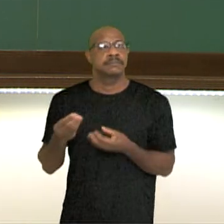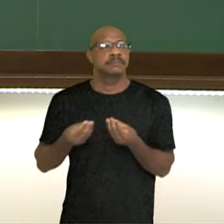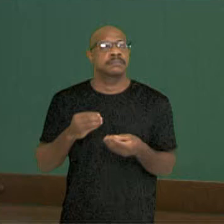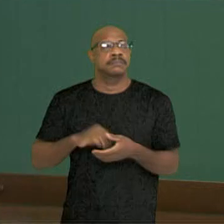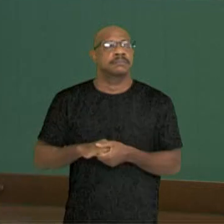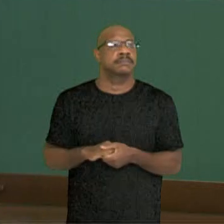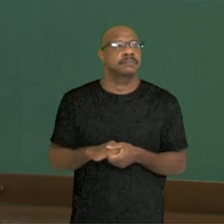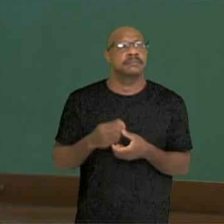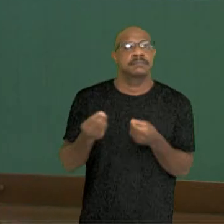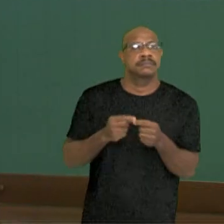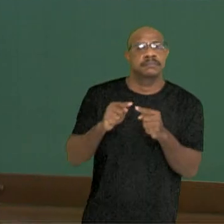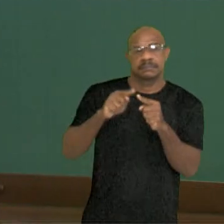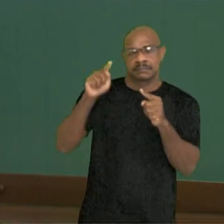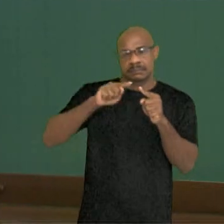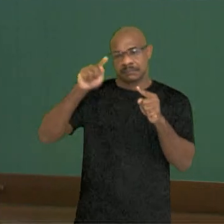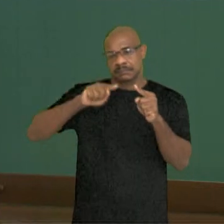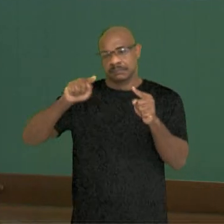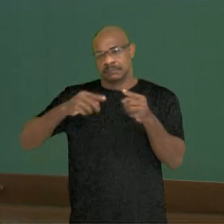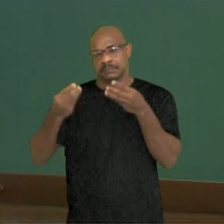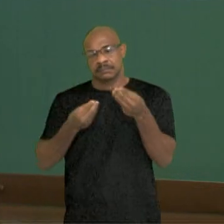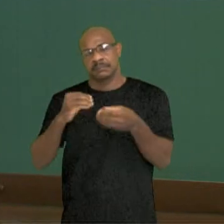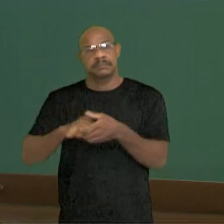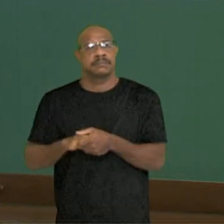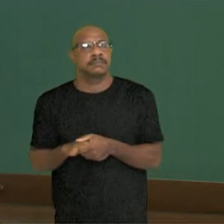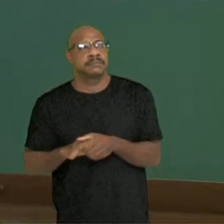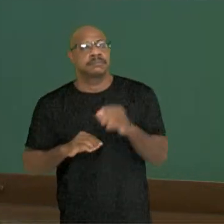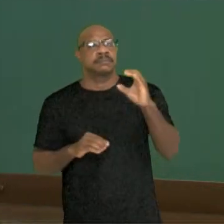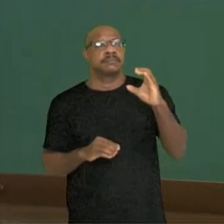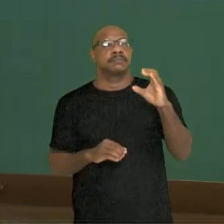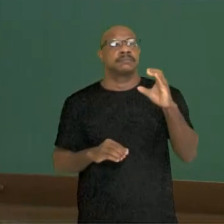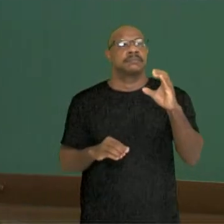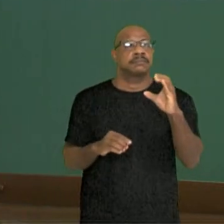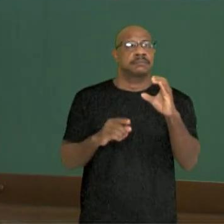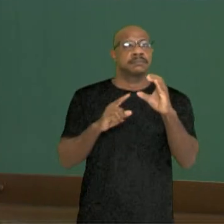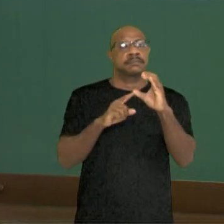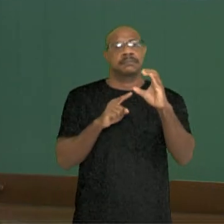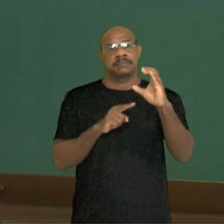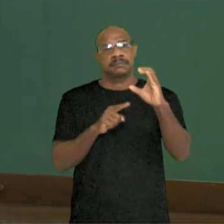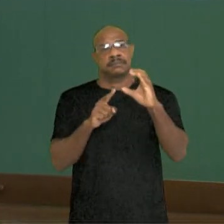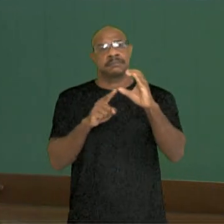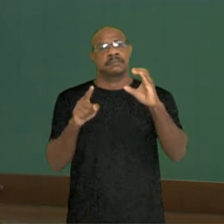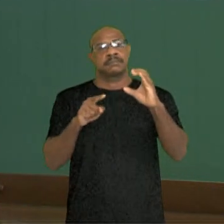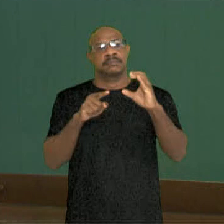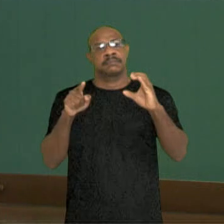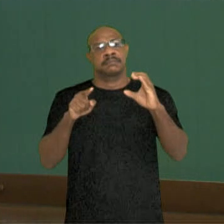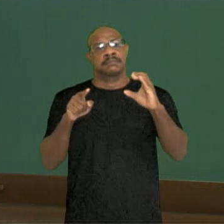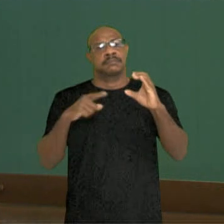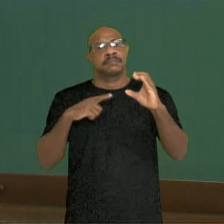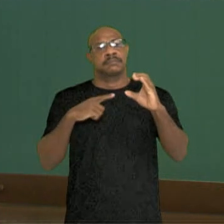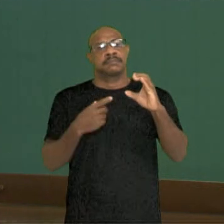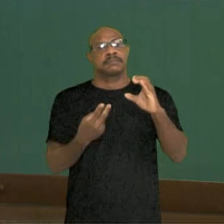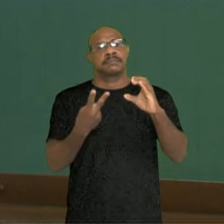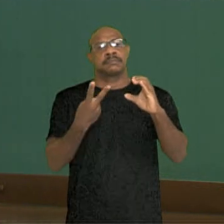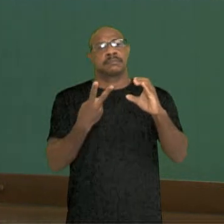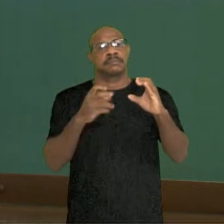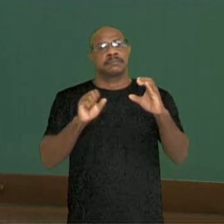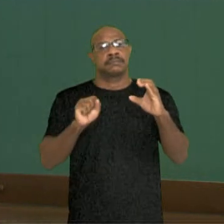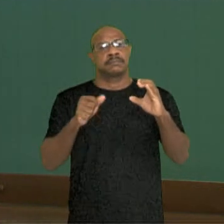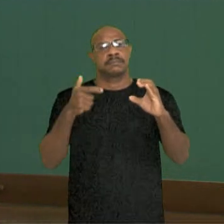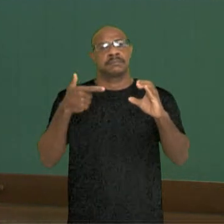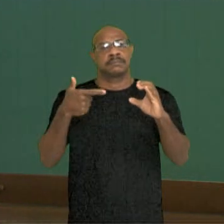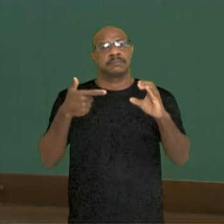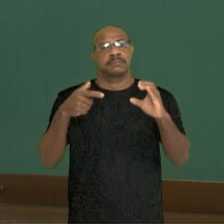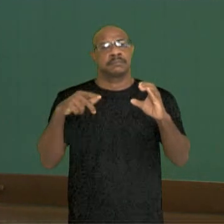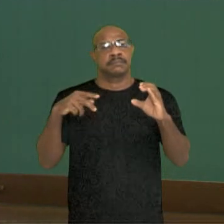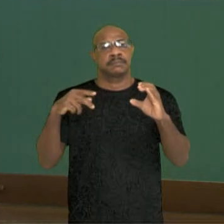nós temos o carbono, claro, a distribuição eletrônica do carbono vai terminar com 2s2 e